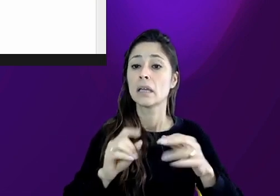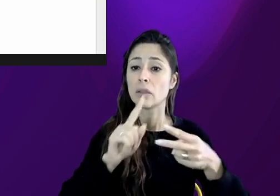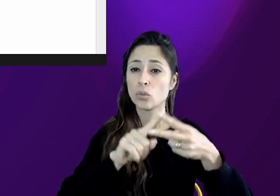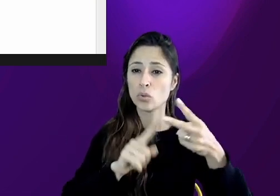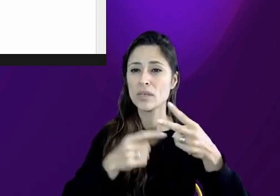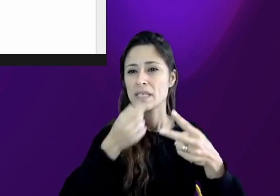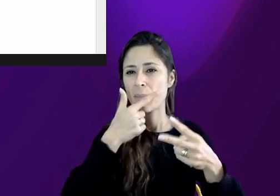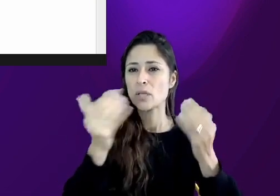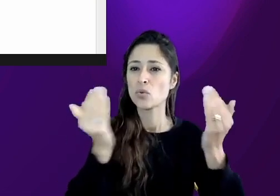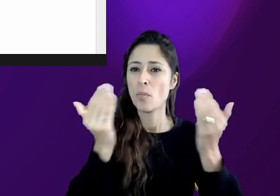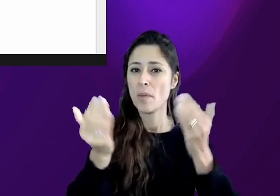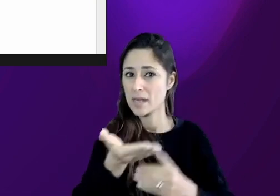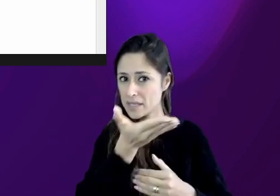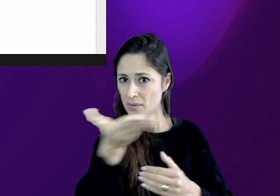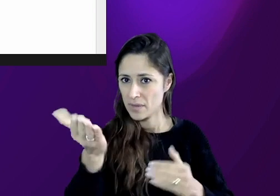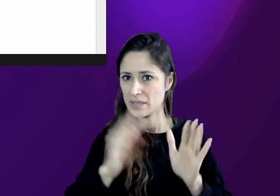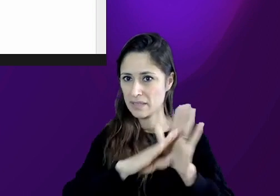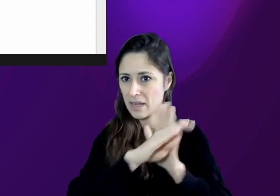tem.